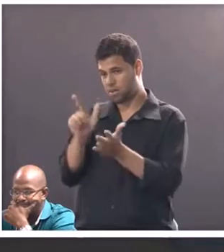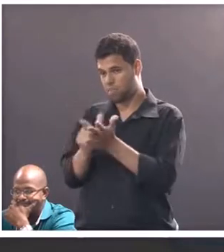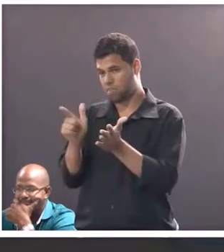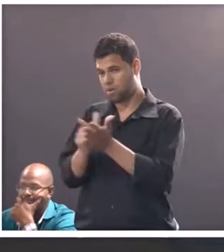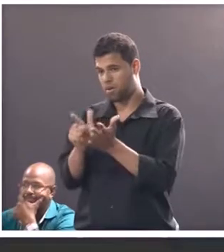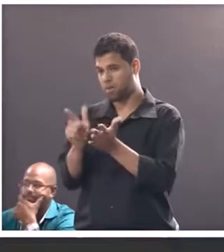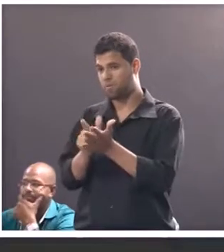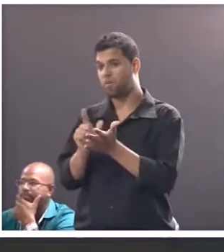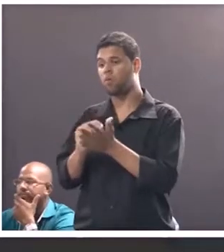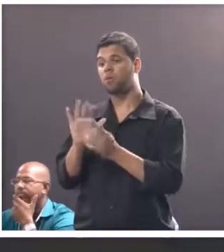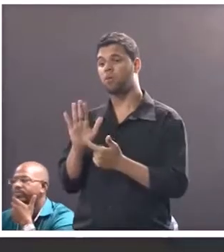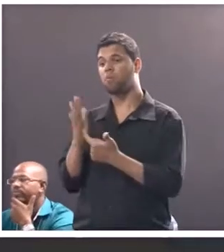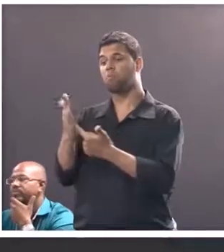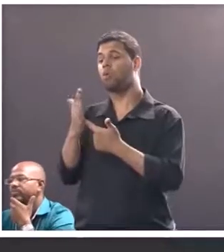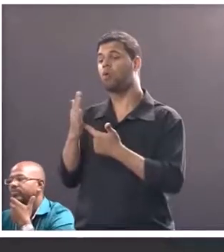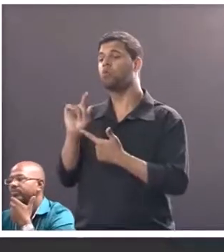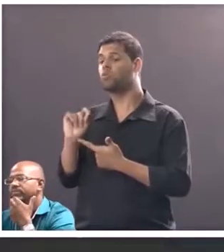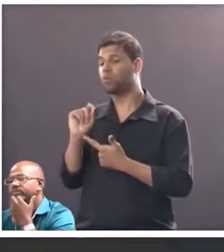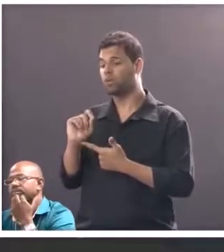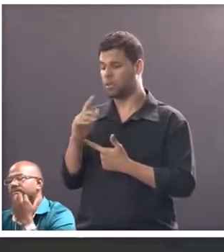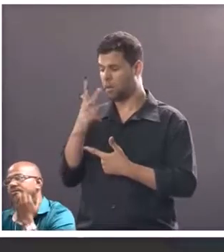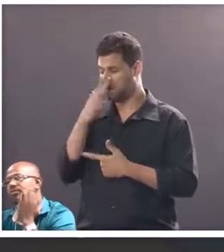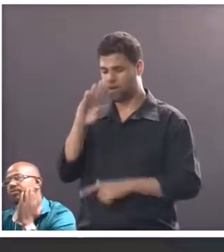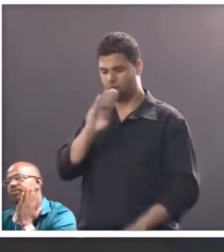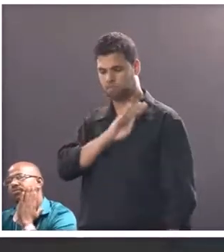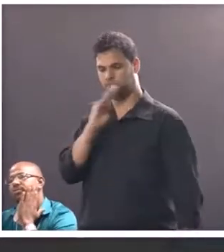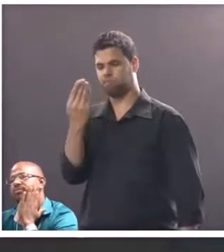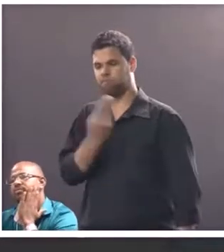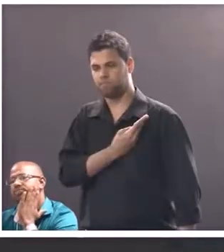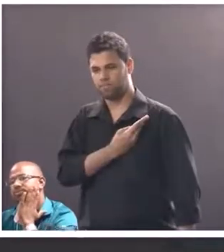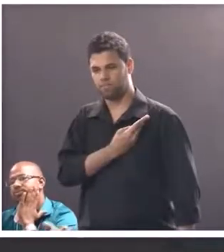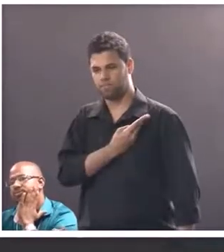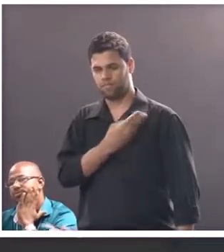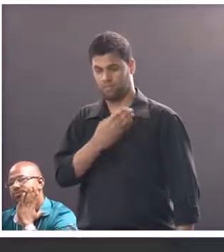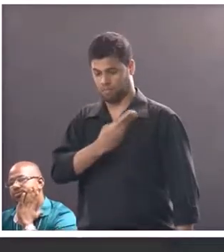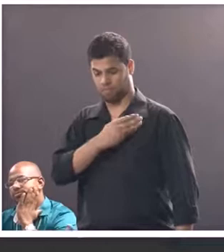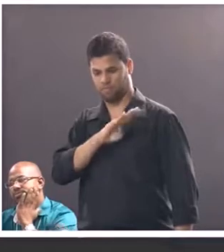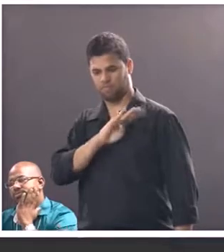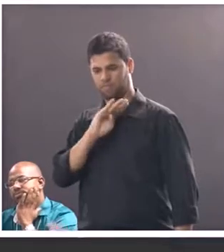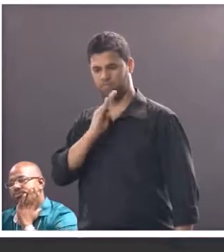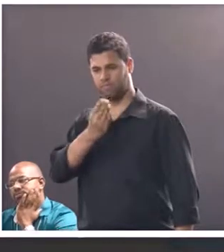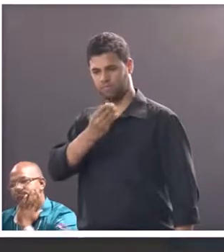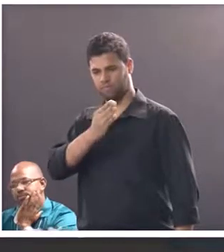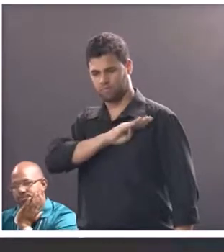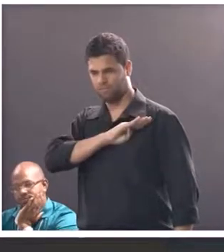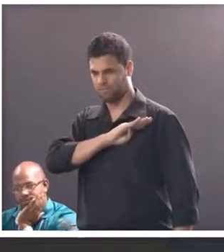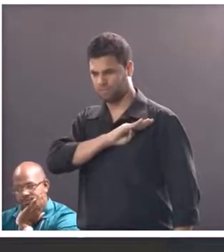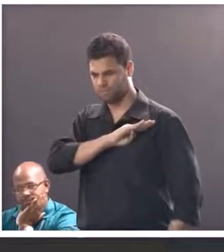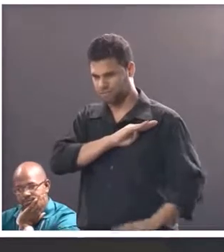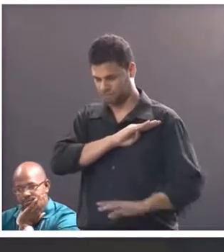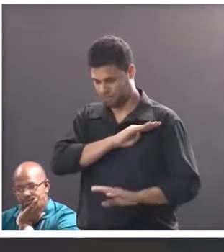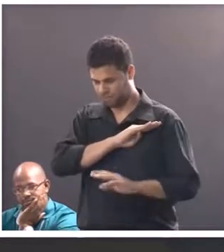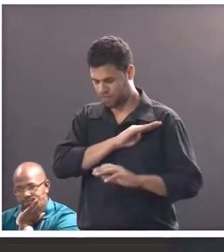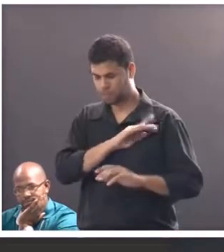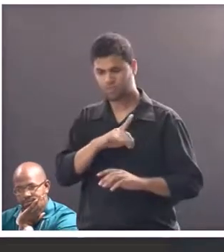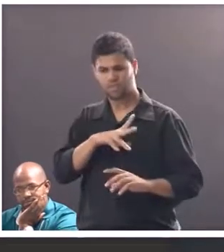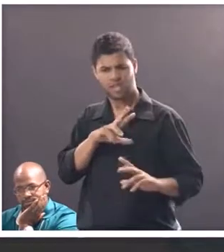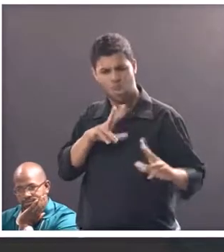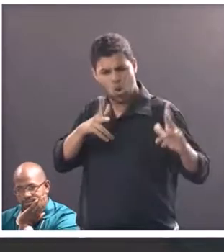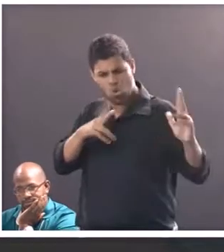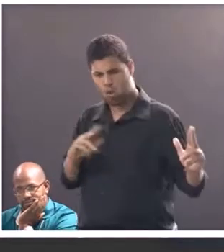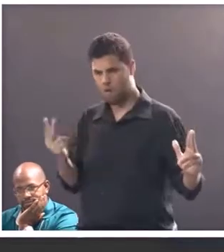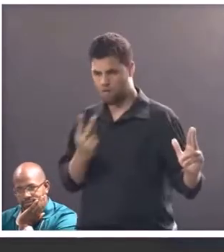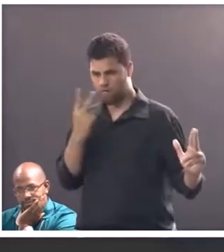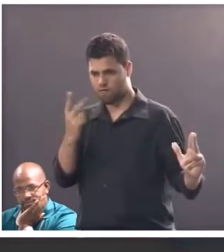representa pra gente amigo da onça. Então isso é uma modulação. Não tem o mesmo valor se eu falar amigo